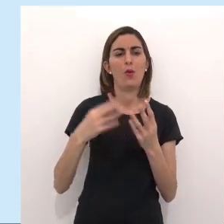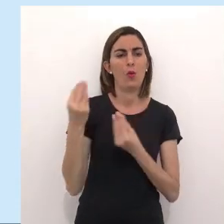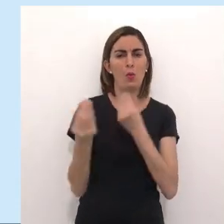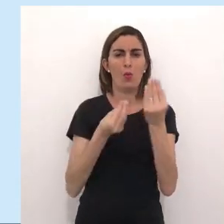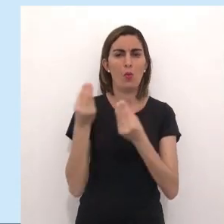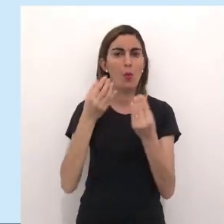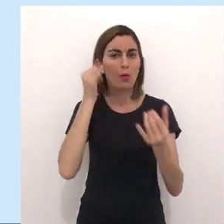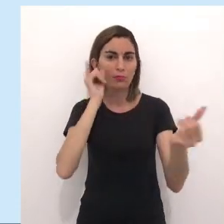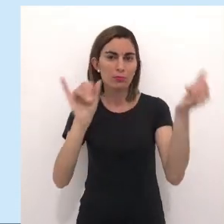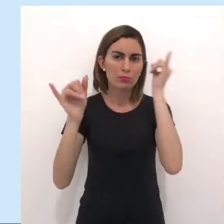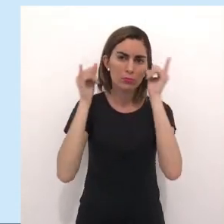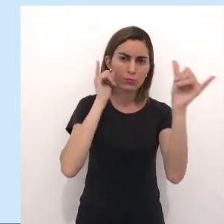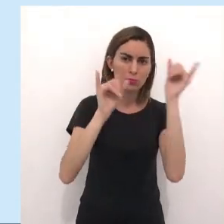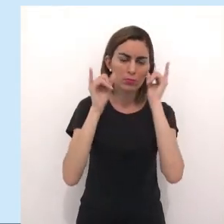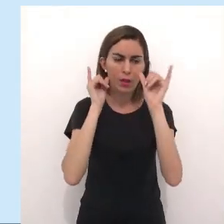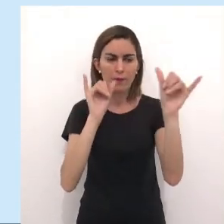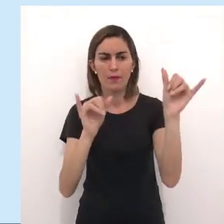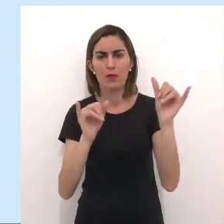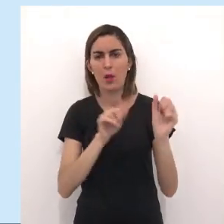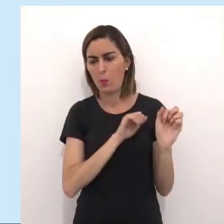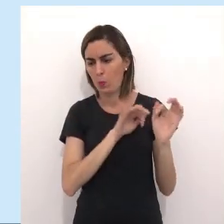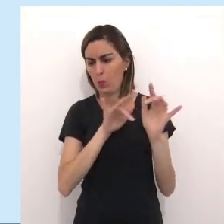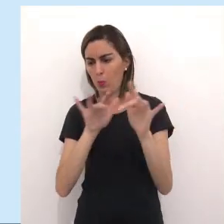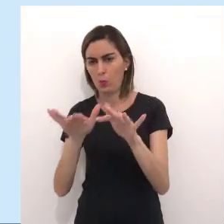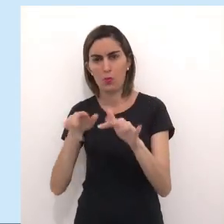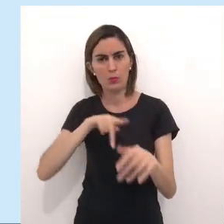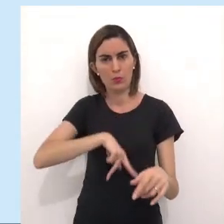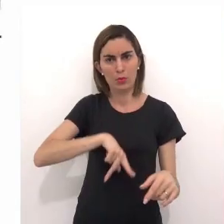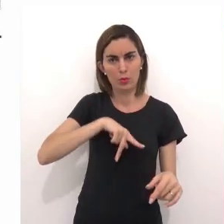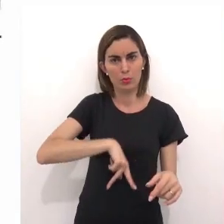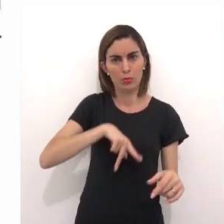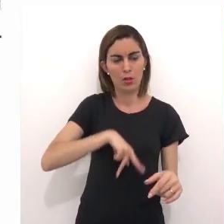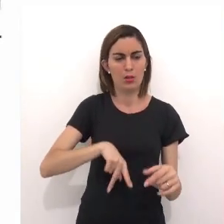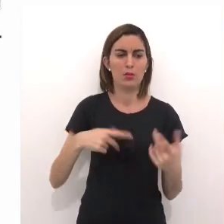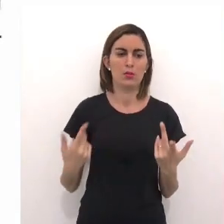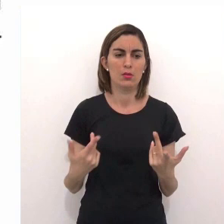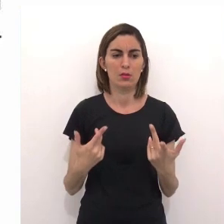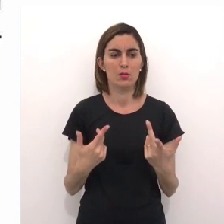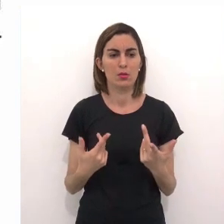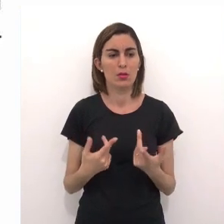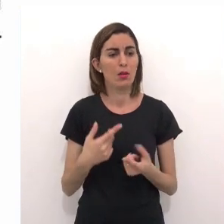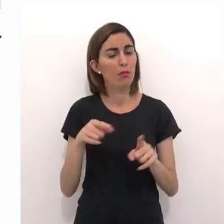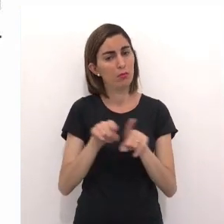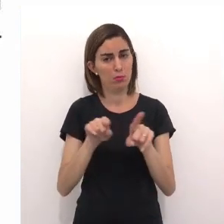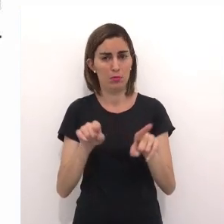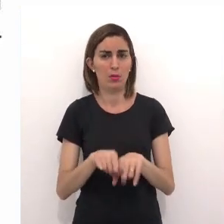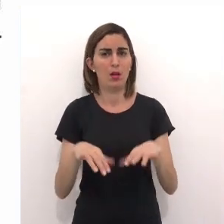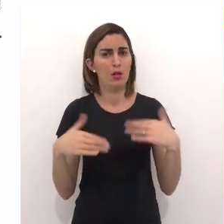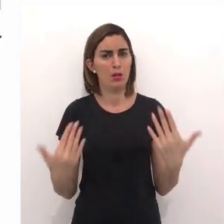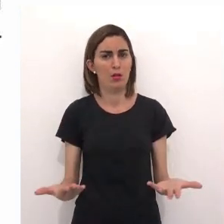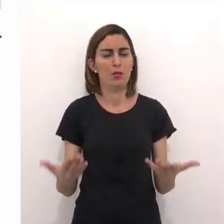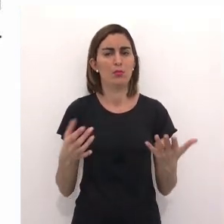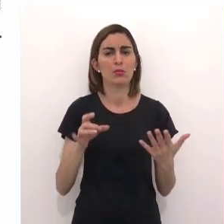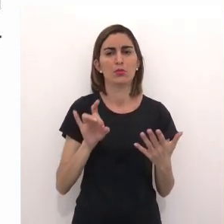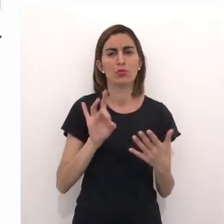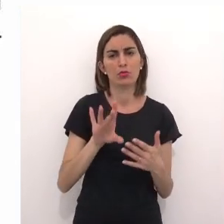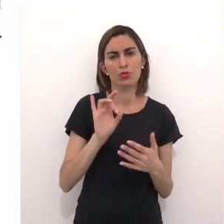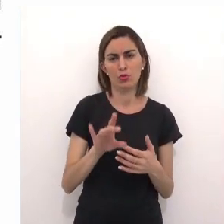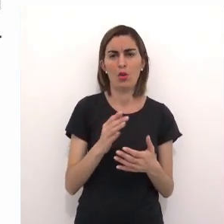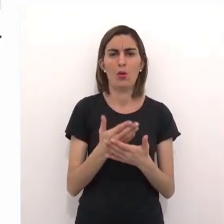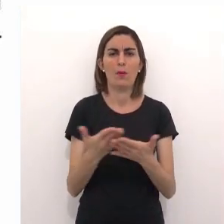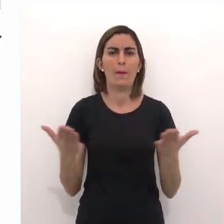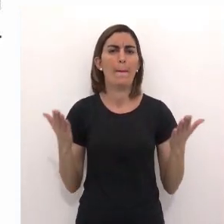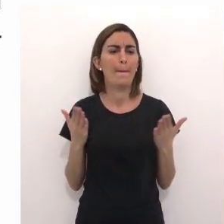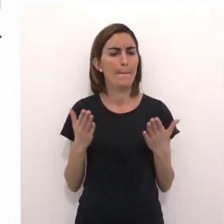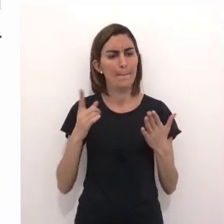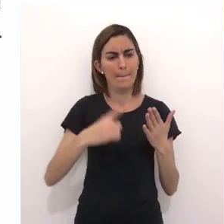de evitar as invasões dos portugueses, né? Então, mas só que, prezados e